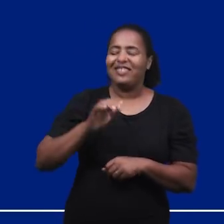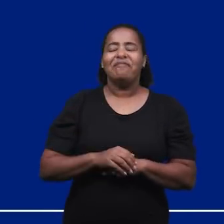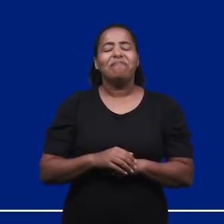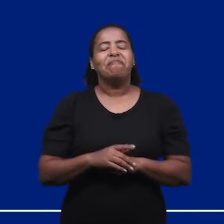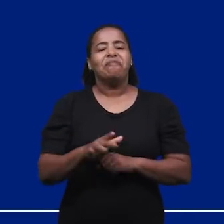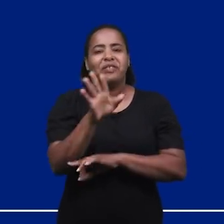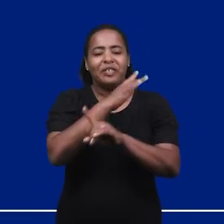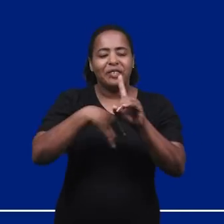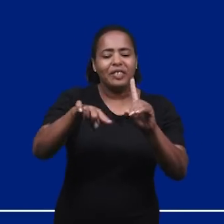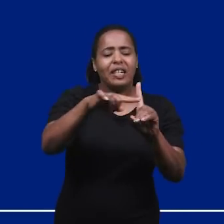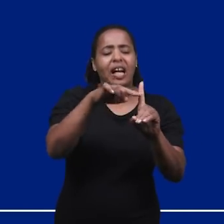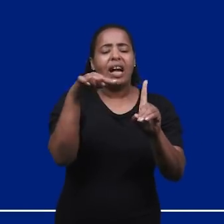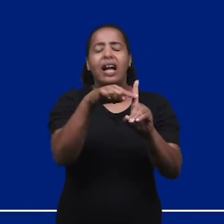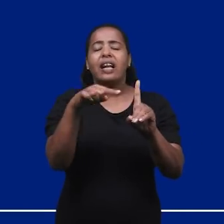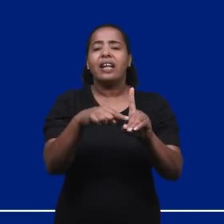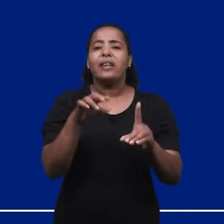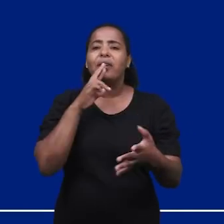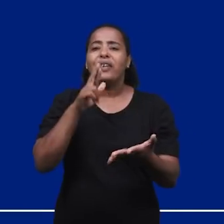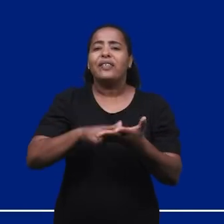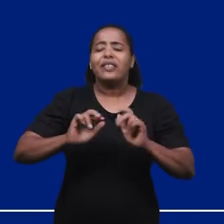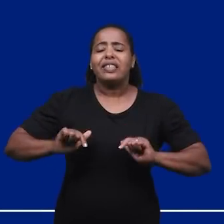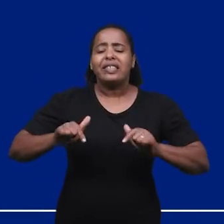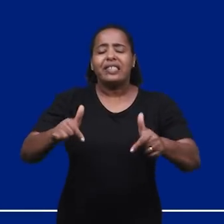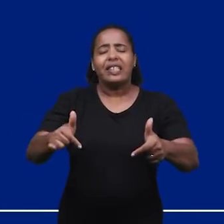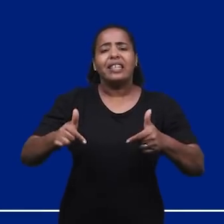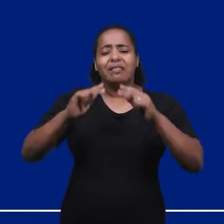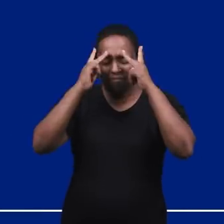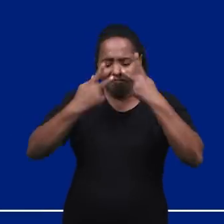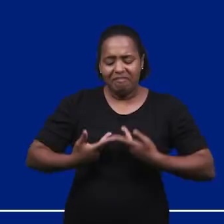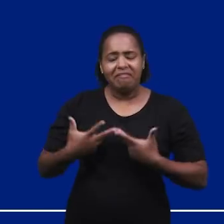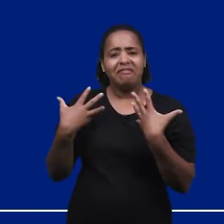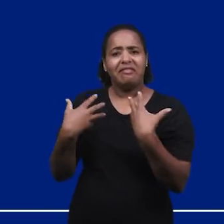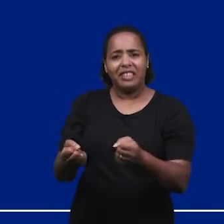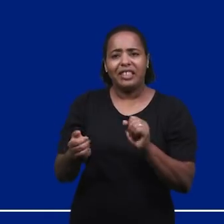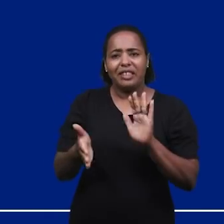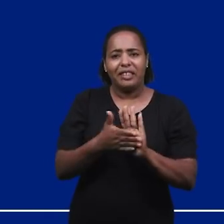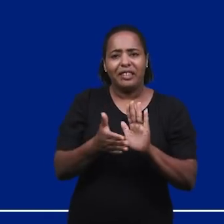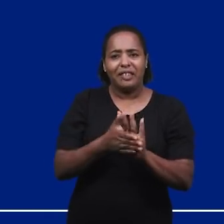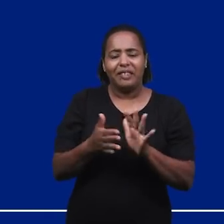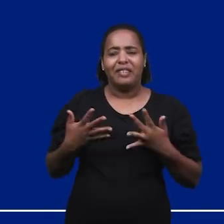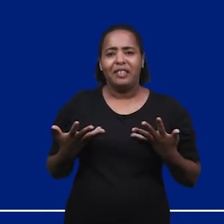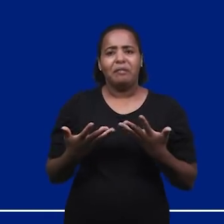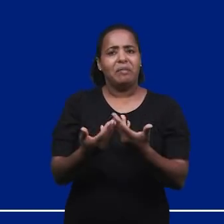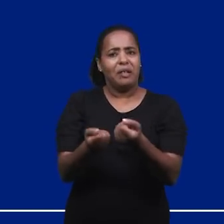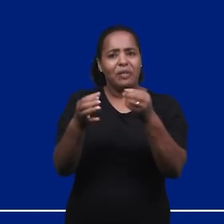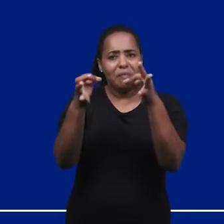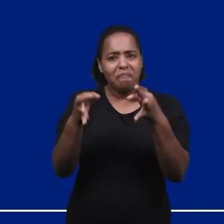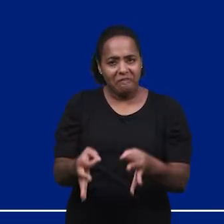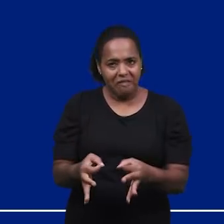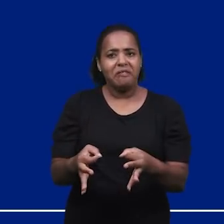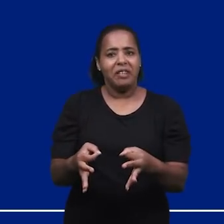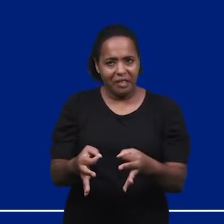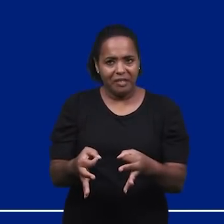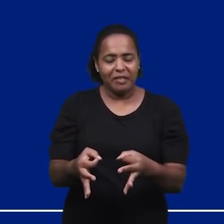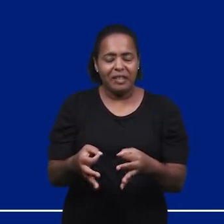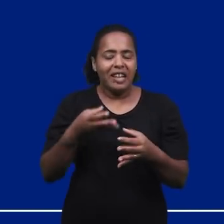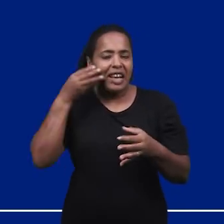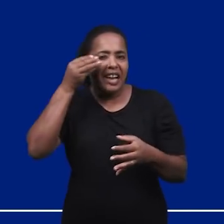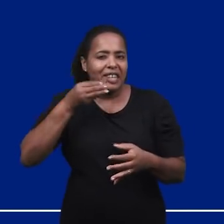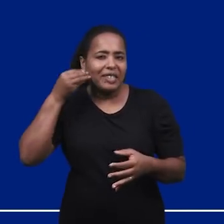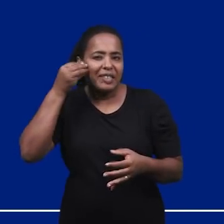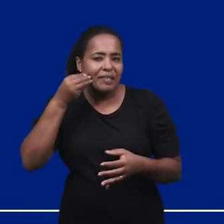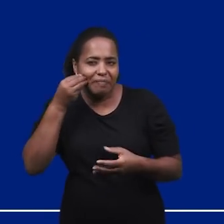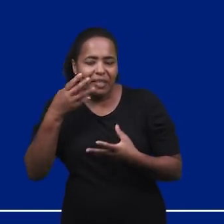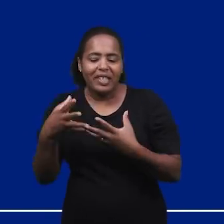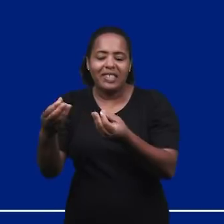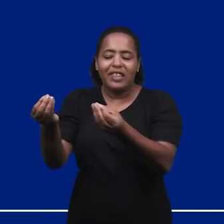consumado na cruz, traz benefícios para o homem que crê e aceita este plano maravilhoso e perfeito. Essa experiência